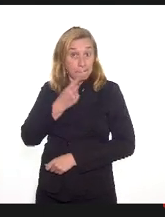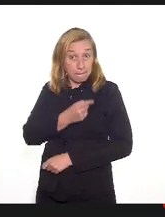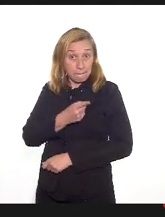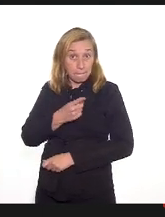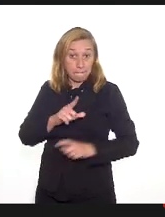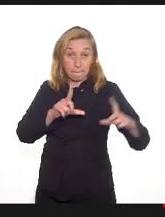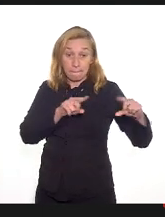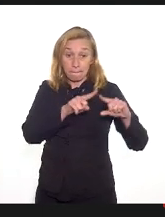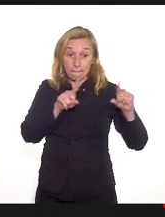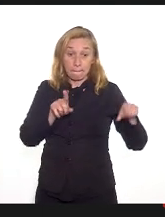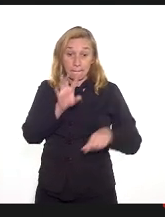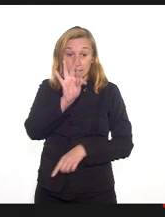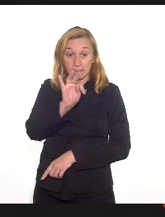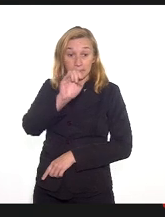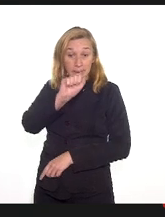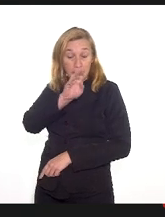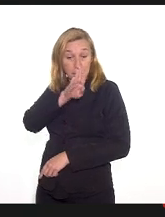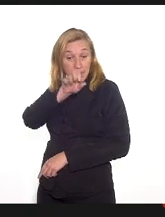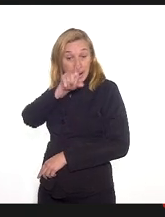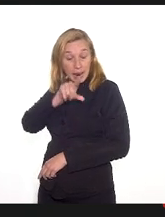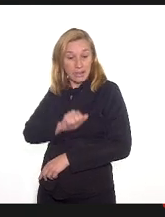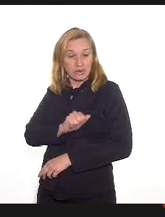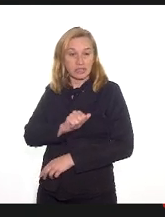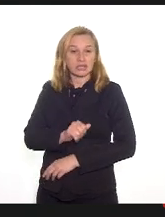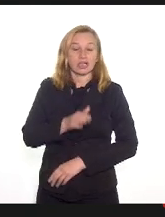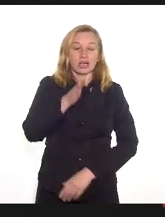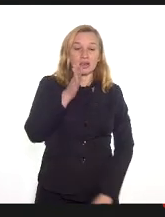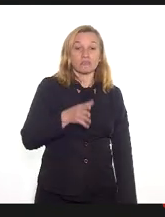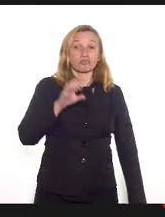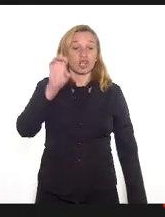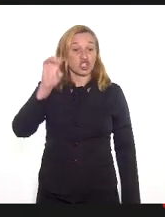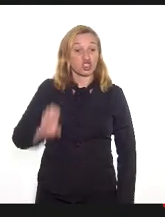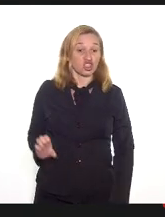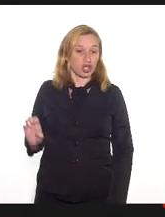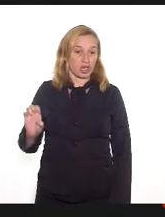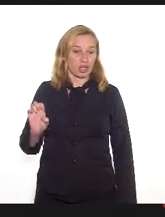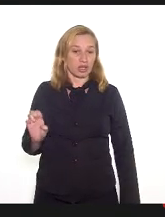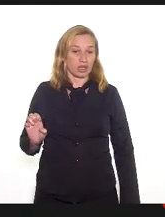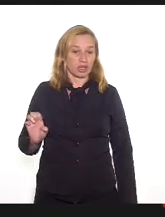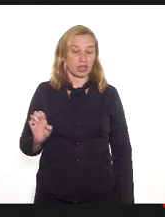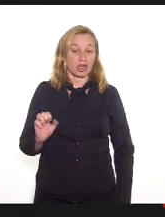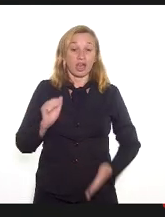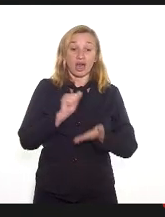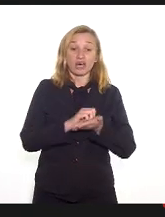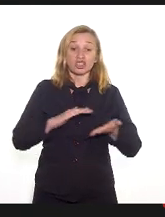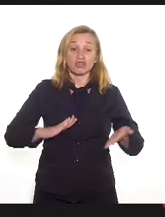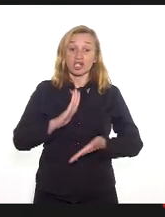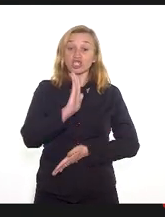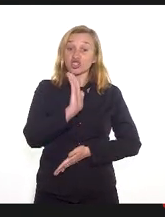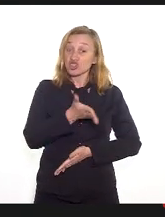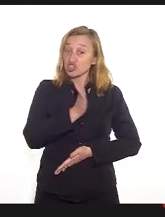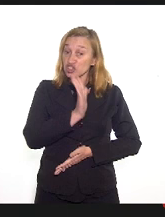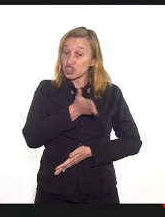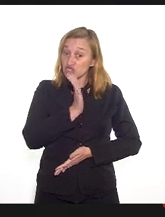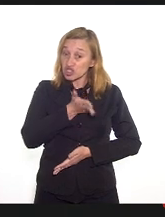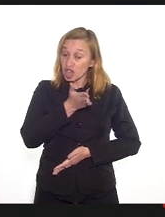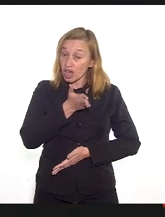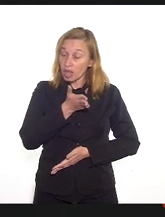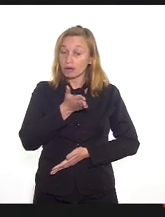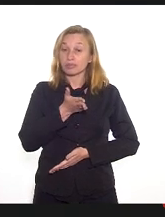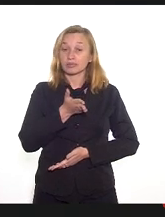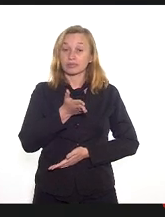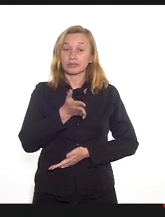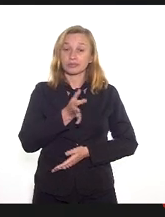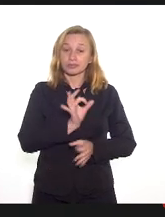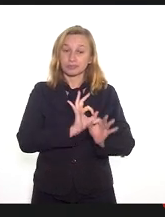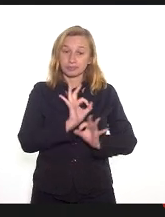tabela, a coluna da esquerda são as atividades já plenamente estabelecidas